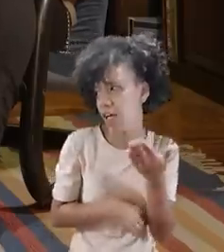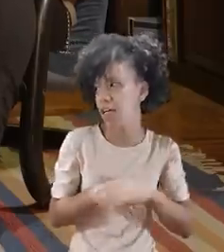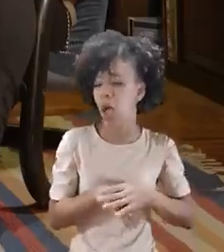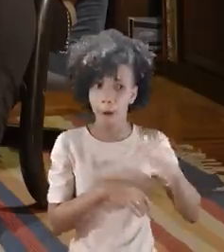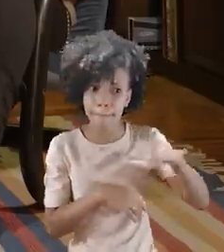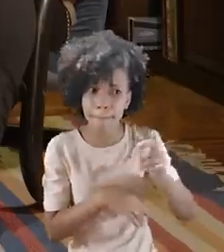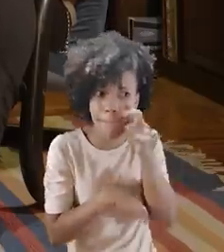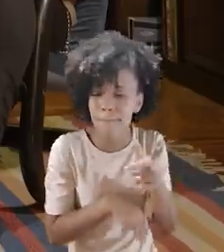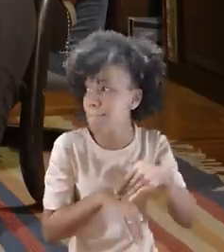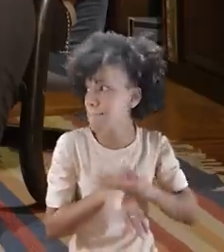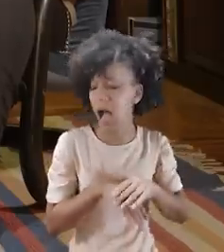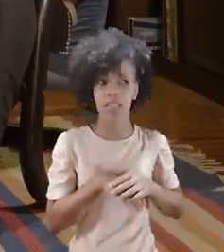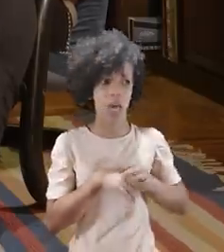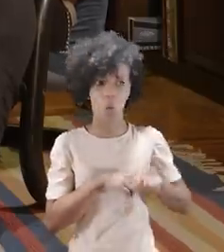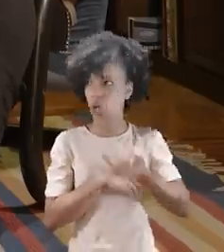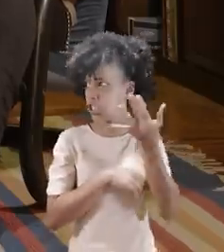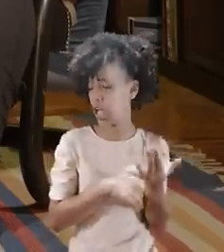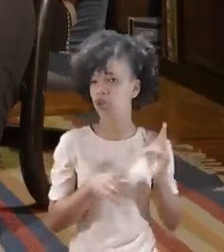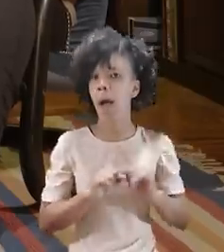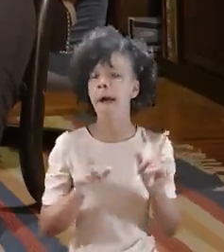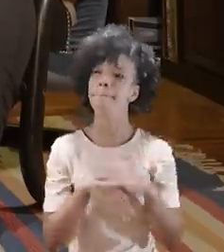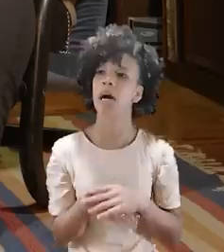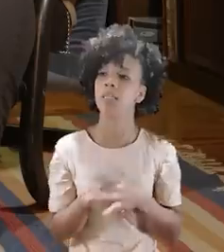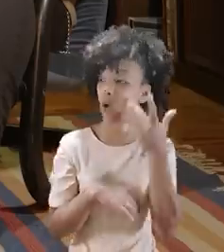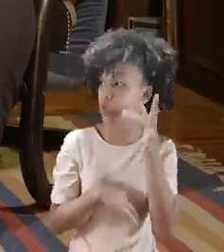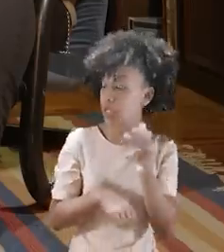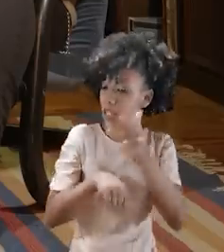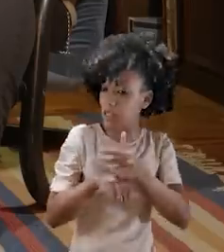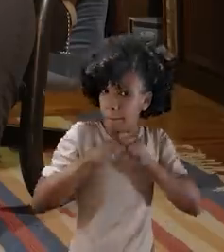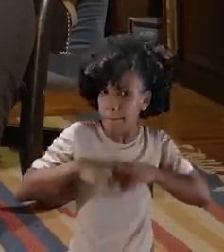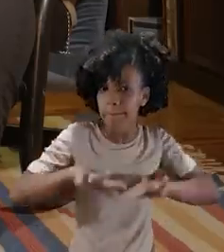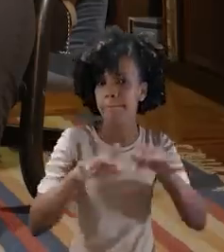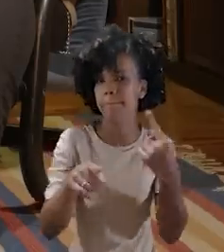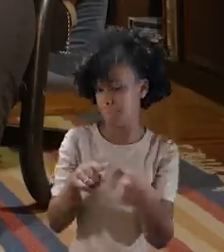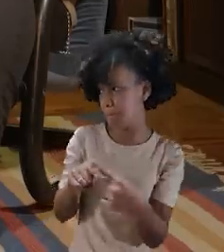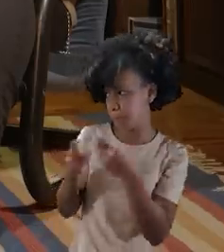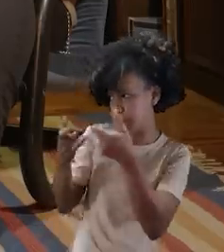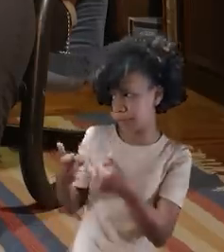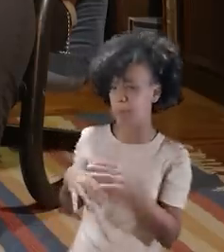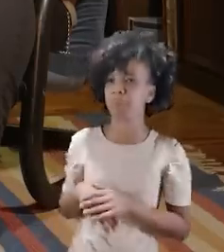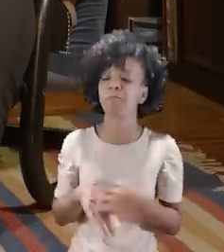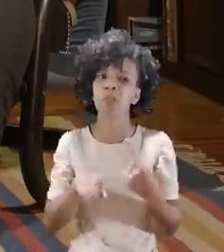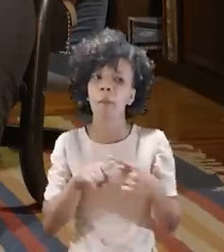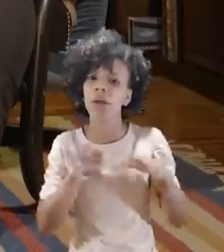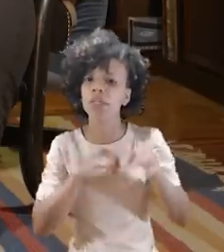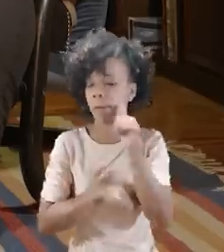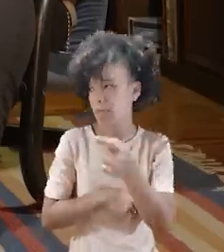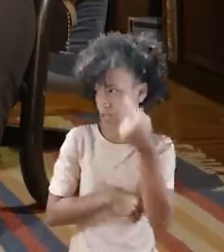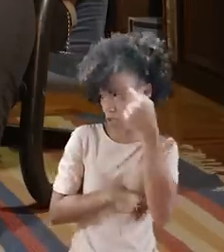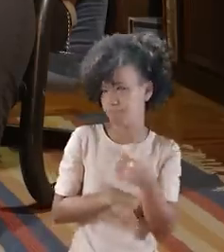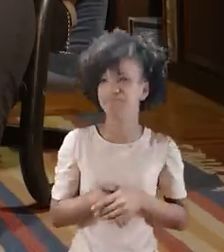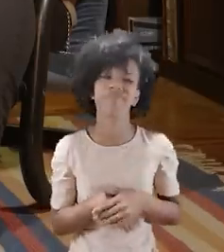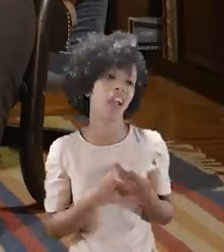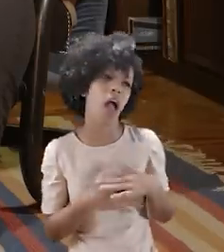sei disso por Aliás o público feminino é o que mais bomba é eu não sei se esse vídeo vai bombar vou explicar por que porque muitas mulheres